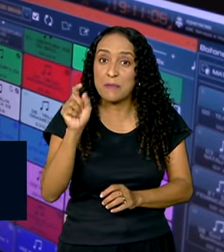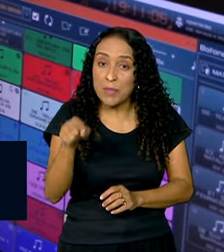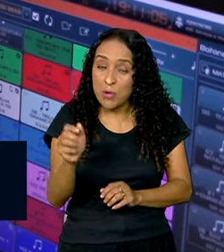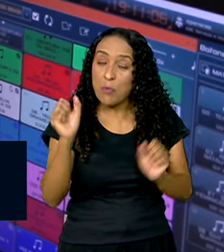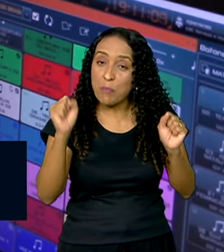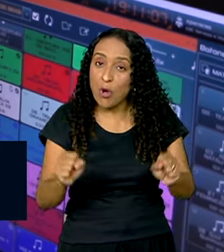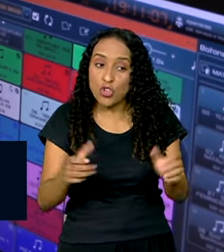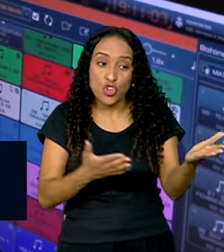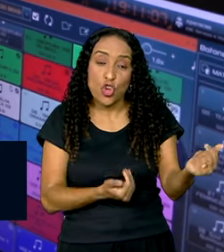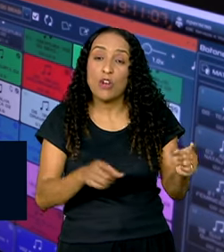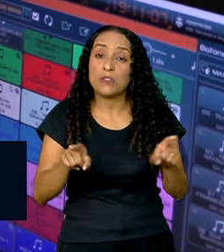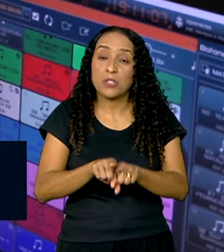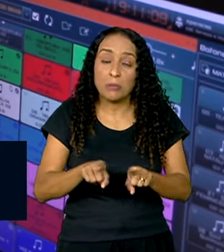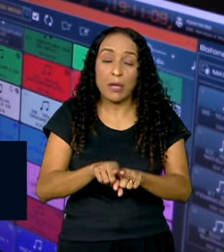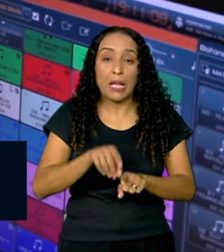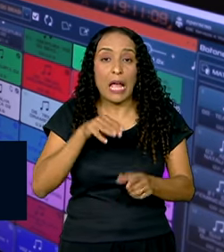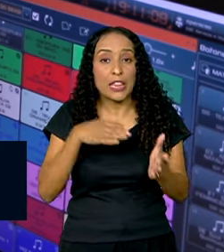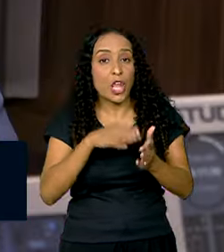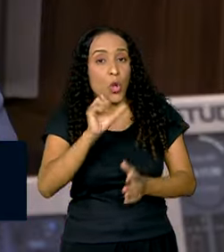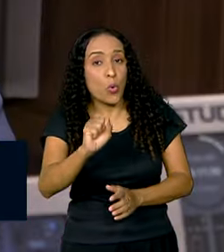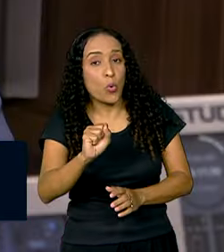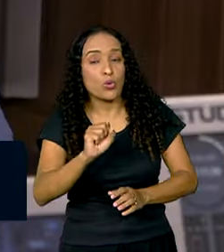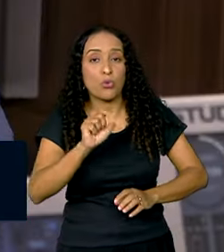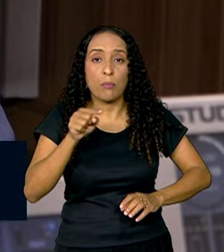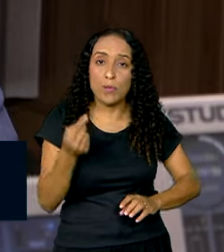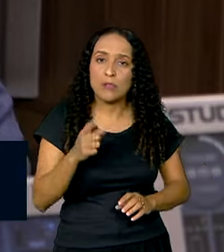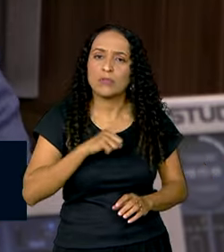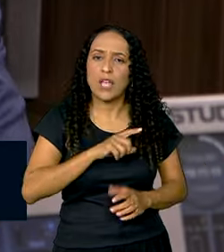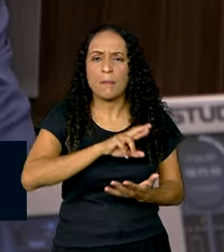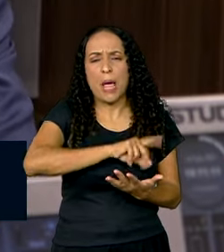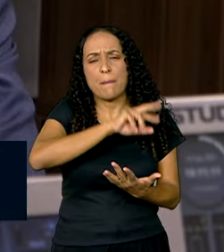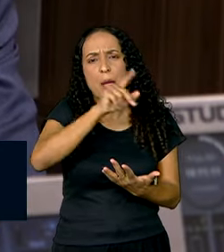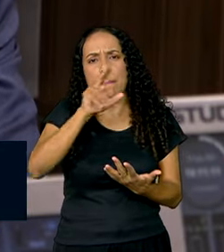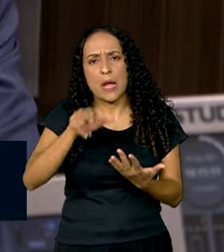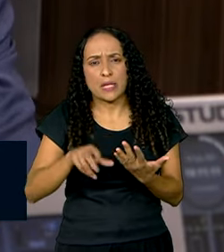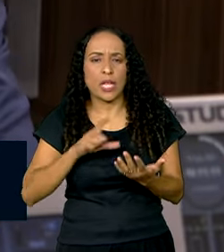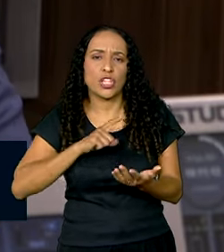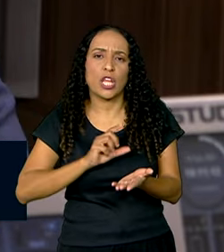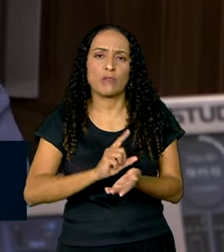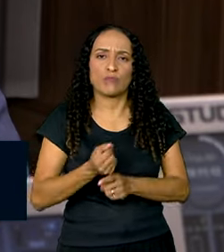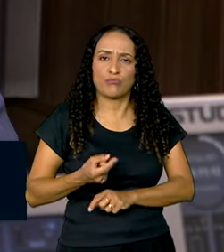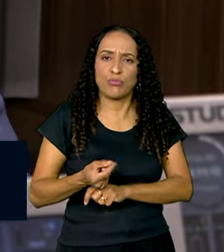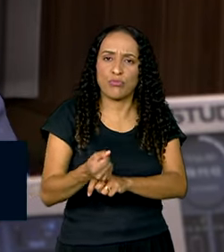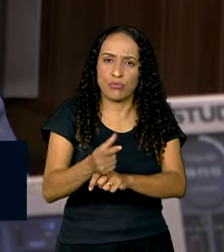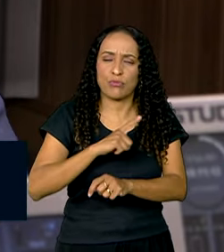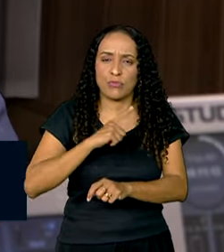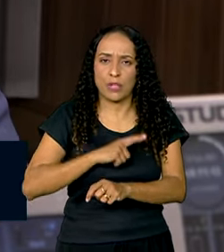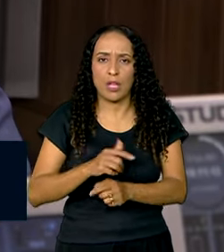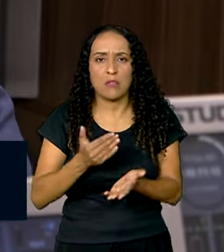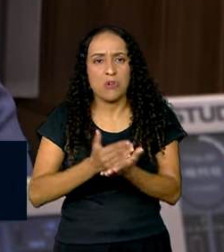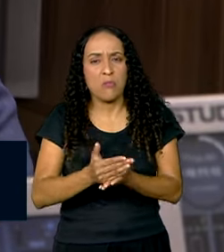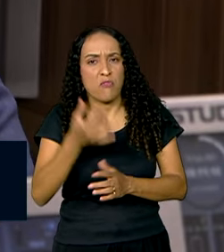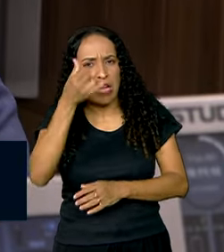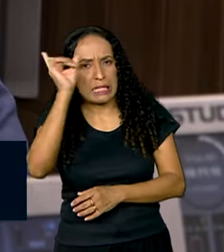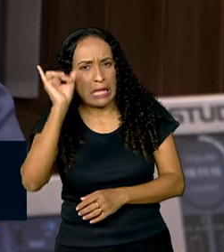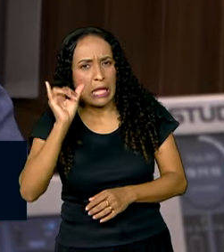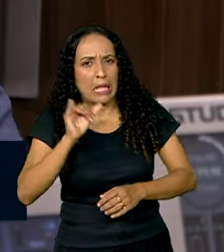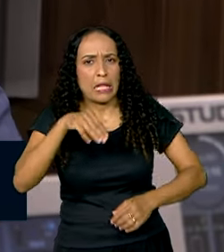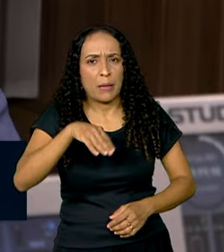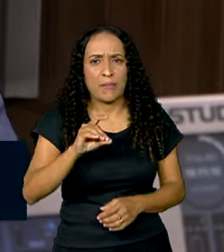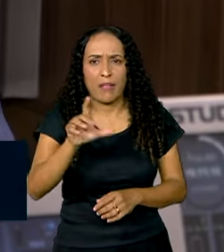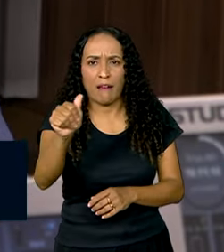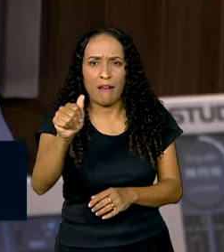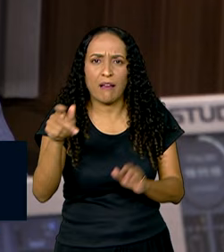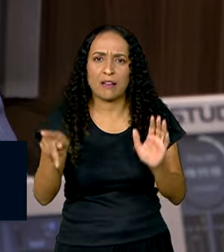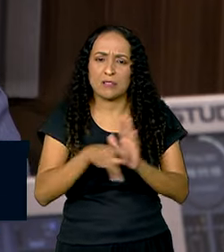acessar também 8.000 então assim tem créditos modelados aí em conjunto aí com vários ministros Fazenda MDA